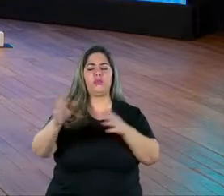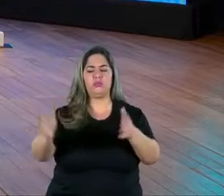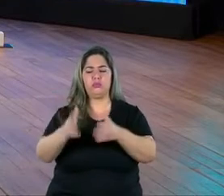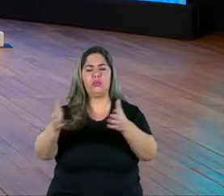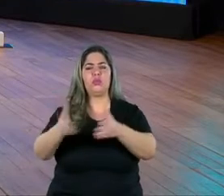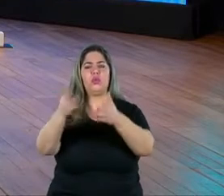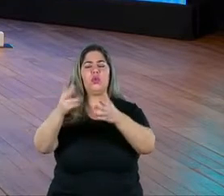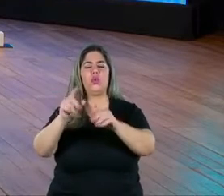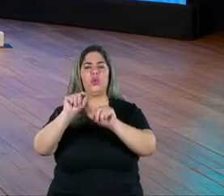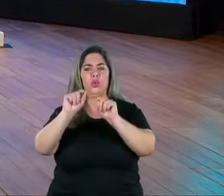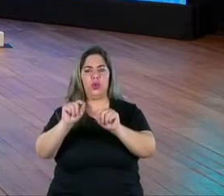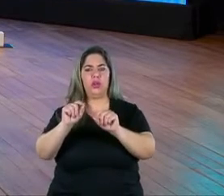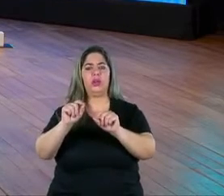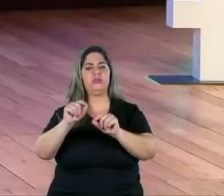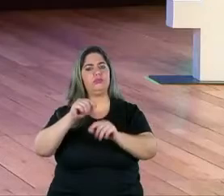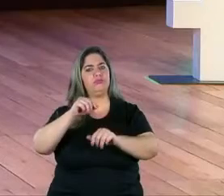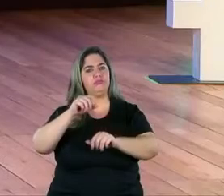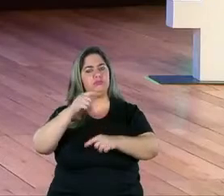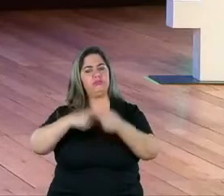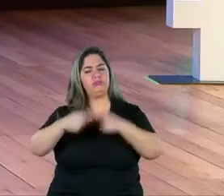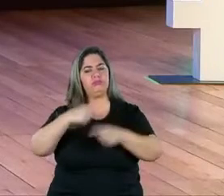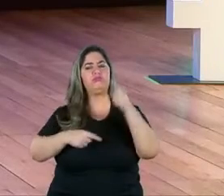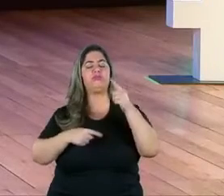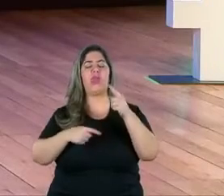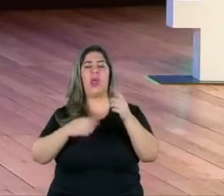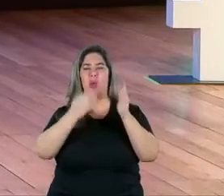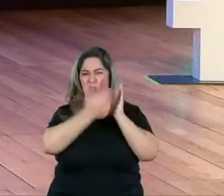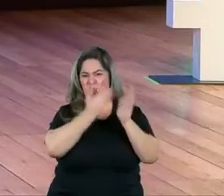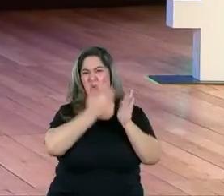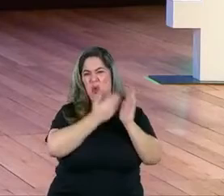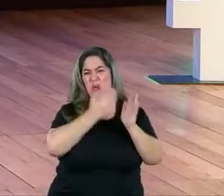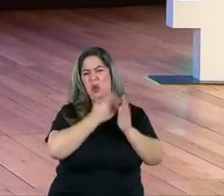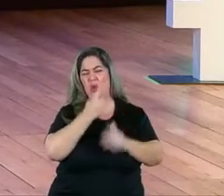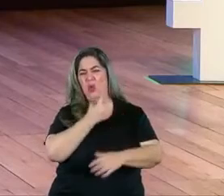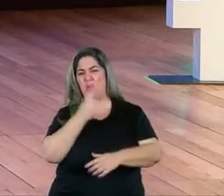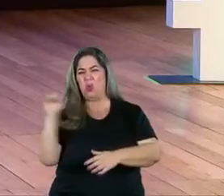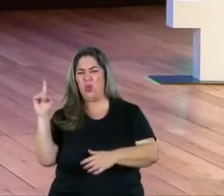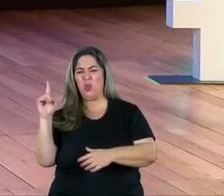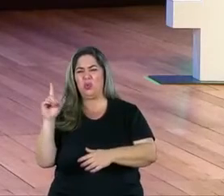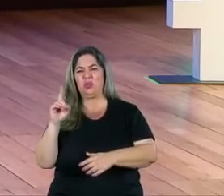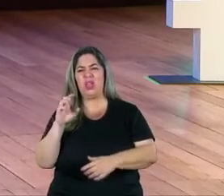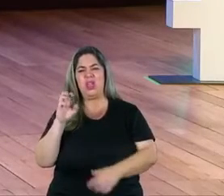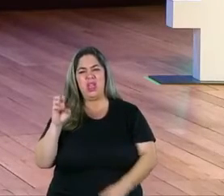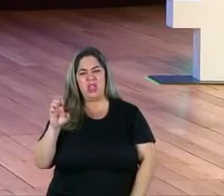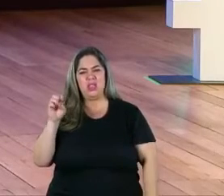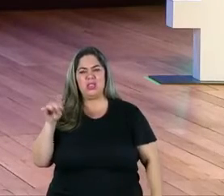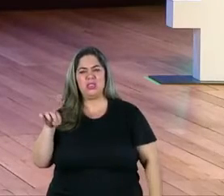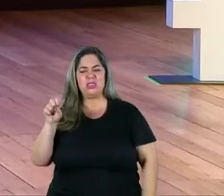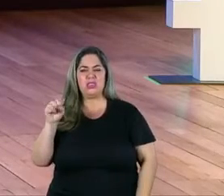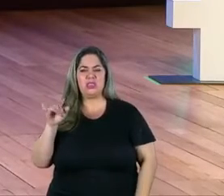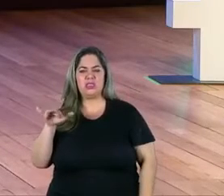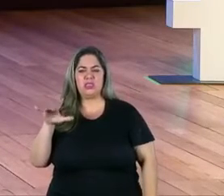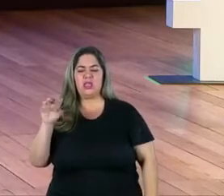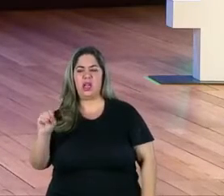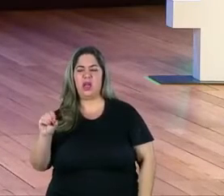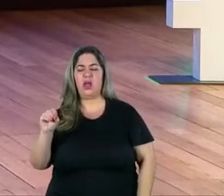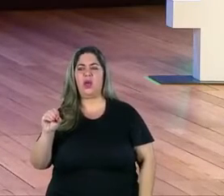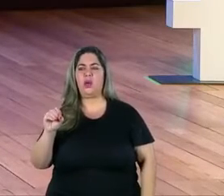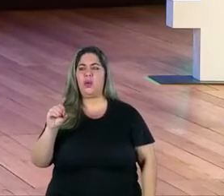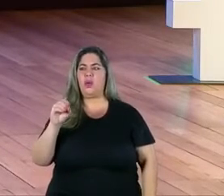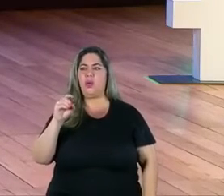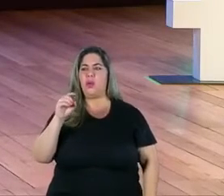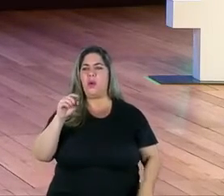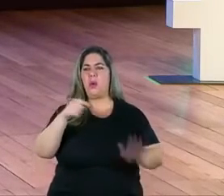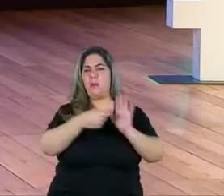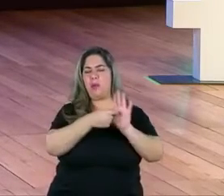sistema mundo. Cada livro de Edgar, principalmente seus últimos ensaios, pode ser considerado uma ilha a qual